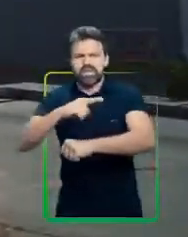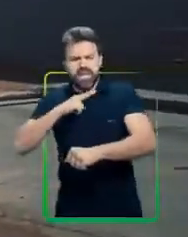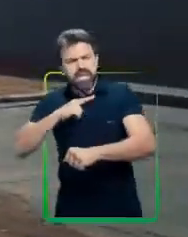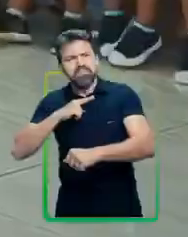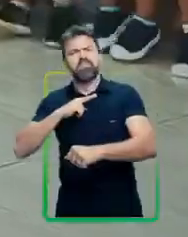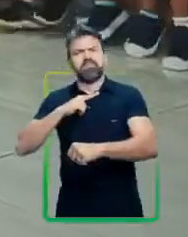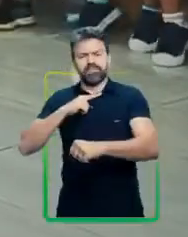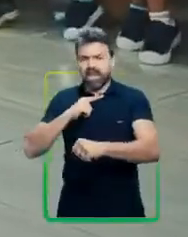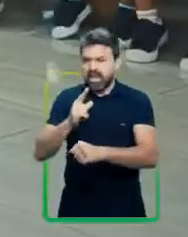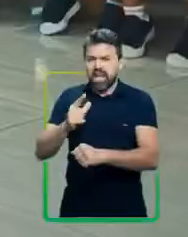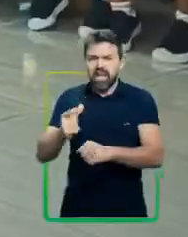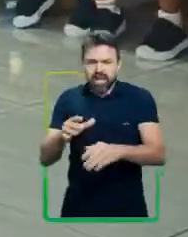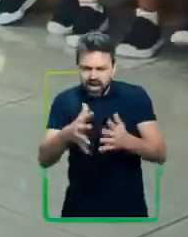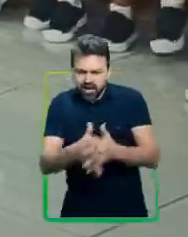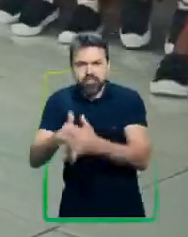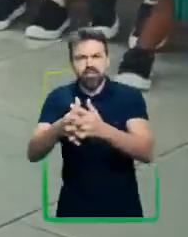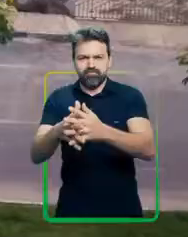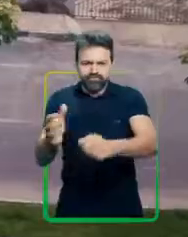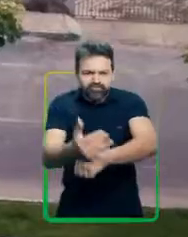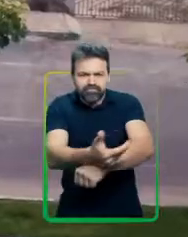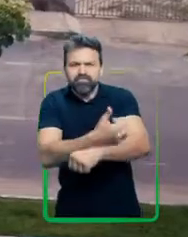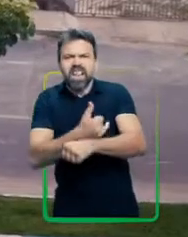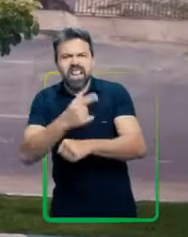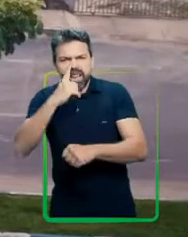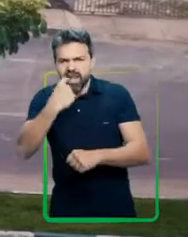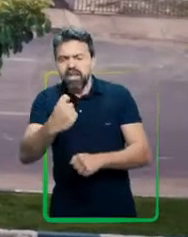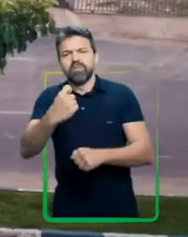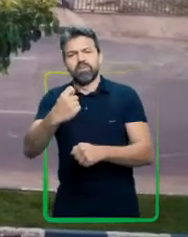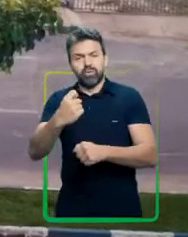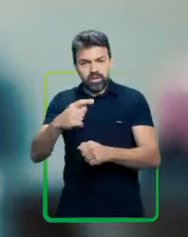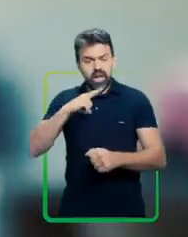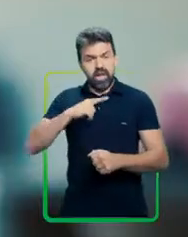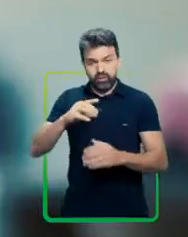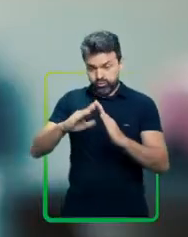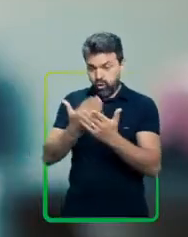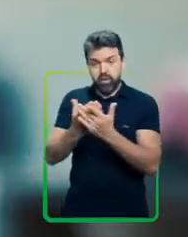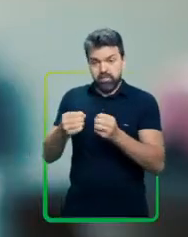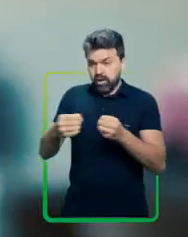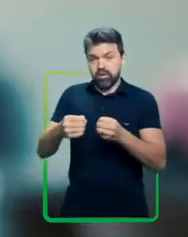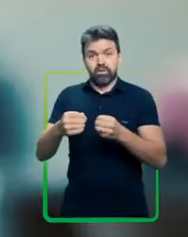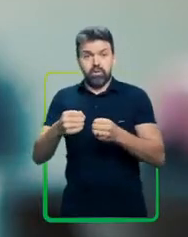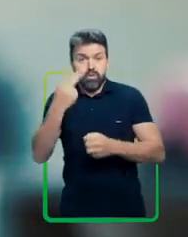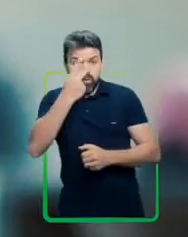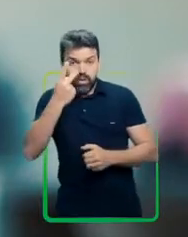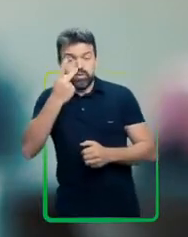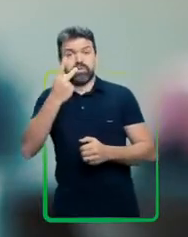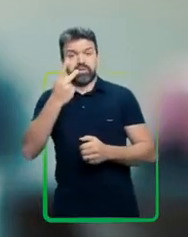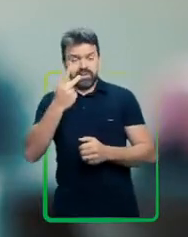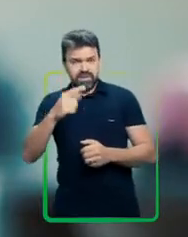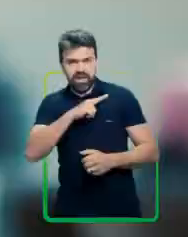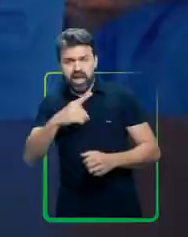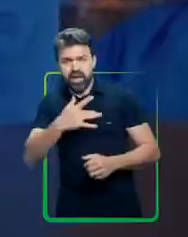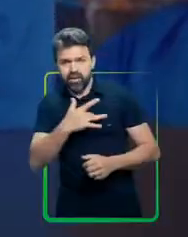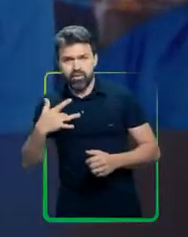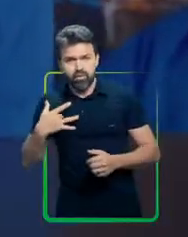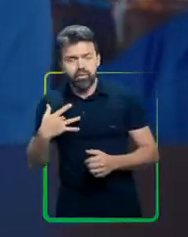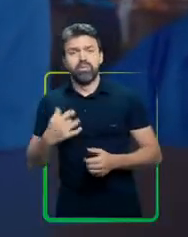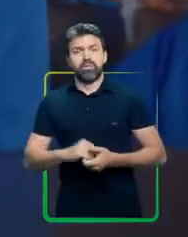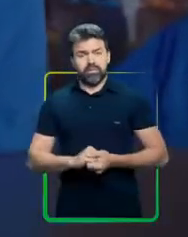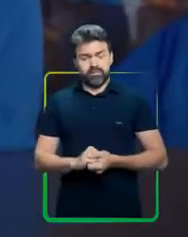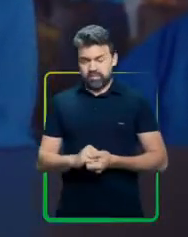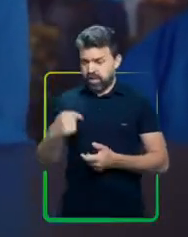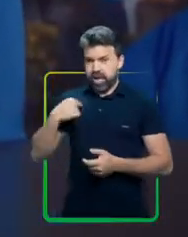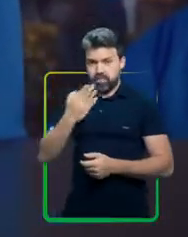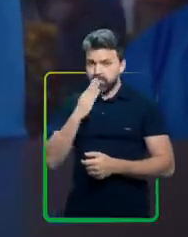lixo, tem escola perto, posto de saúde. Tudo que ela prometeu pra gente, ela cumpriu. Uma mulher